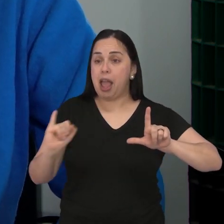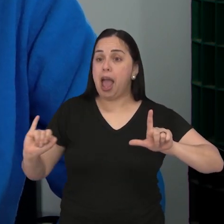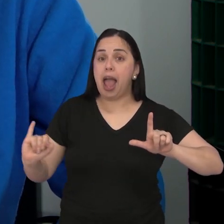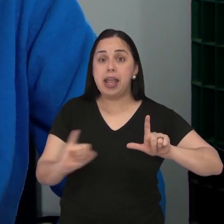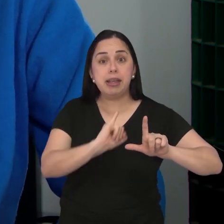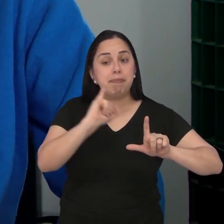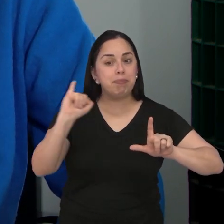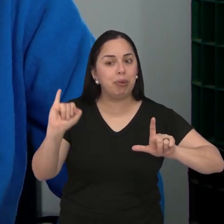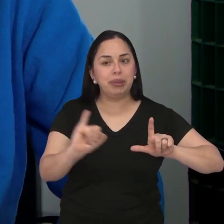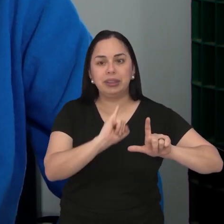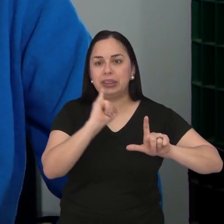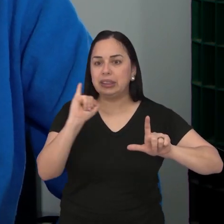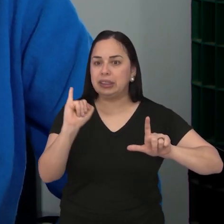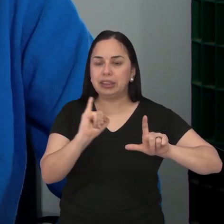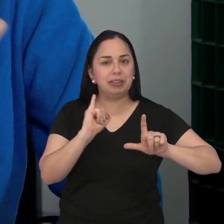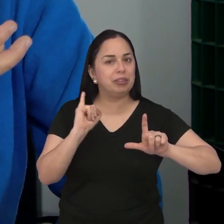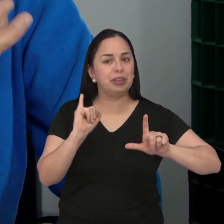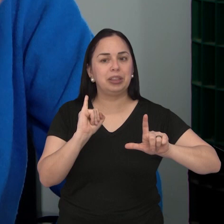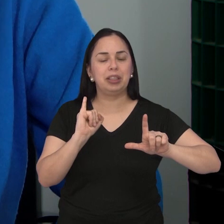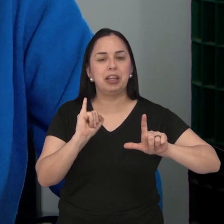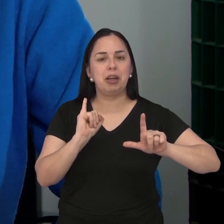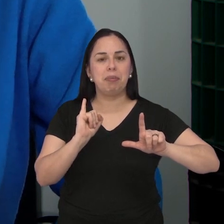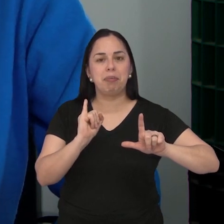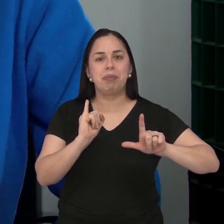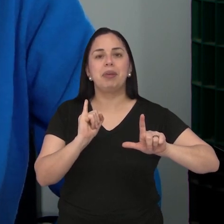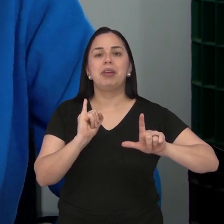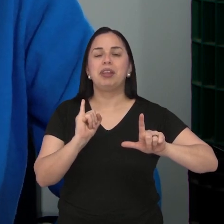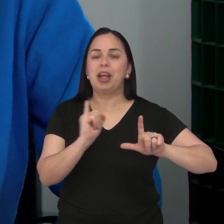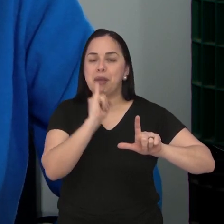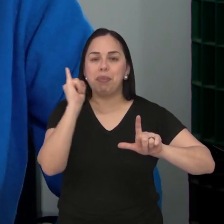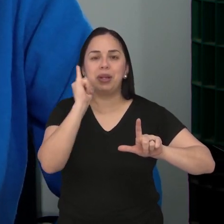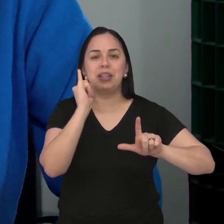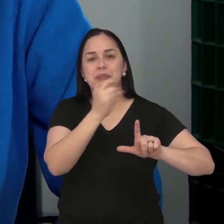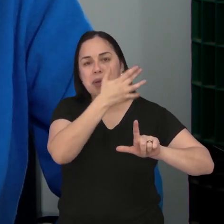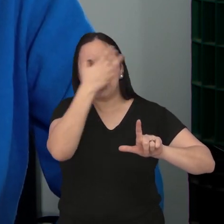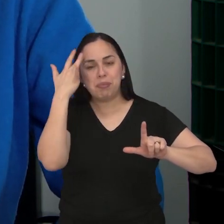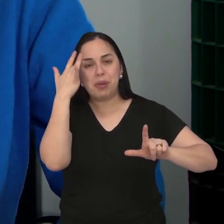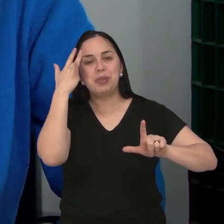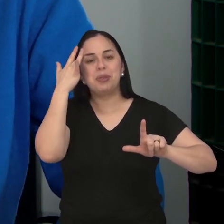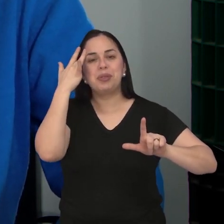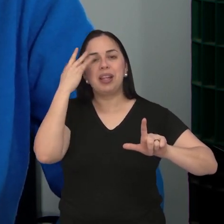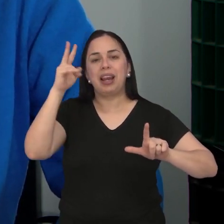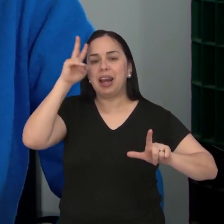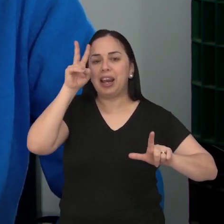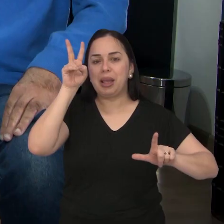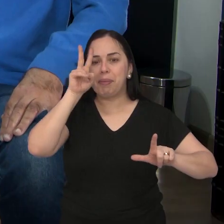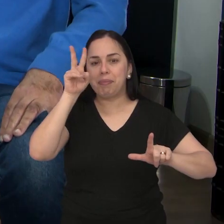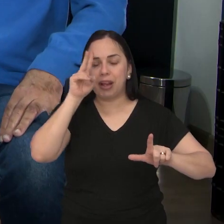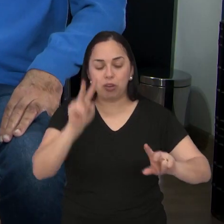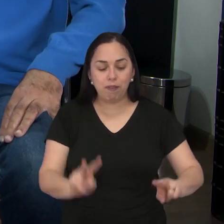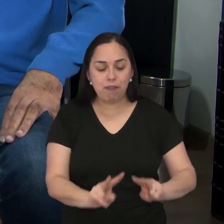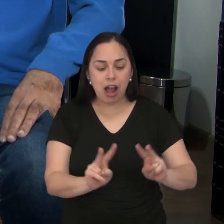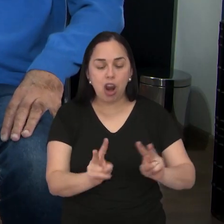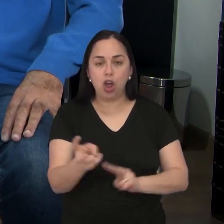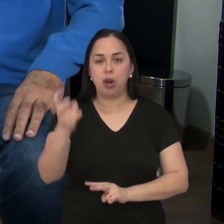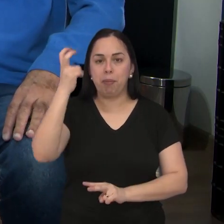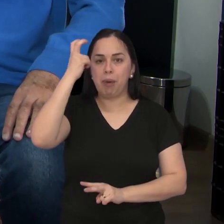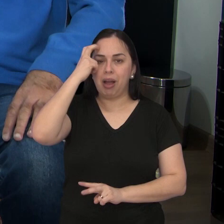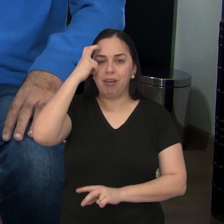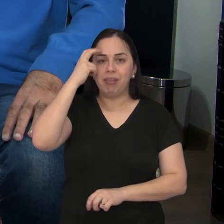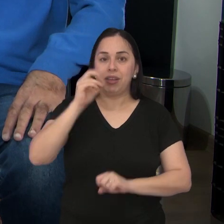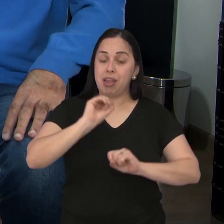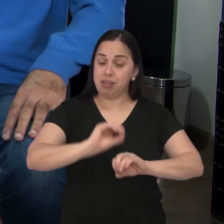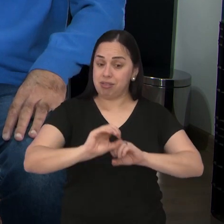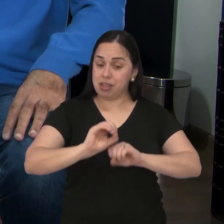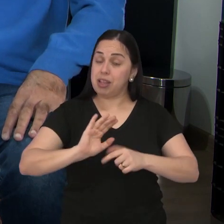é extremamente importante para todos os lados, mas sobretudo para a questão do patrimônio cultural. Vocês estão fazendo